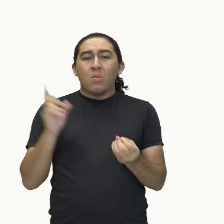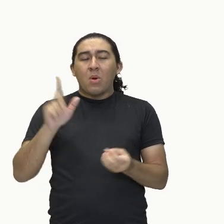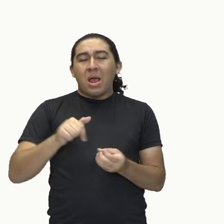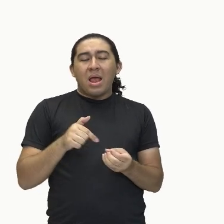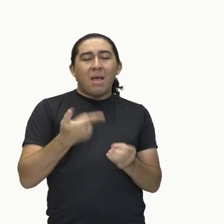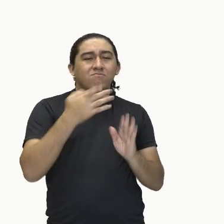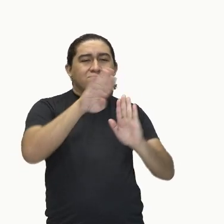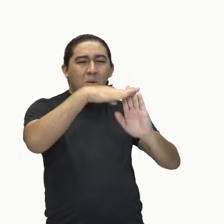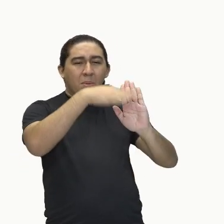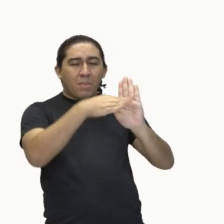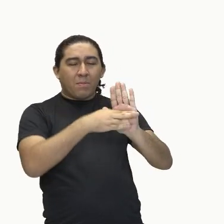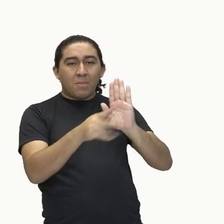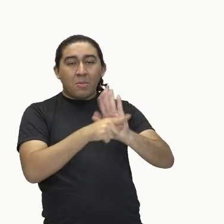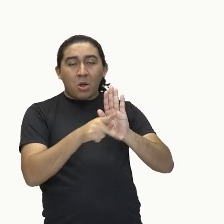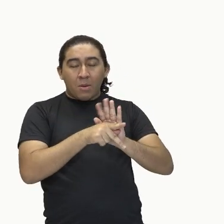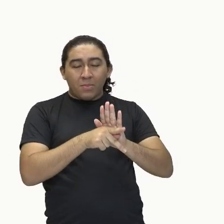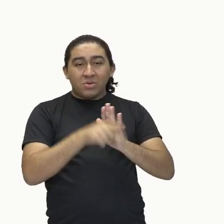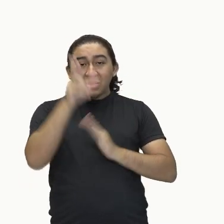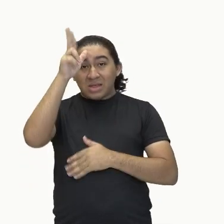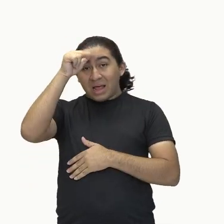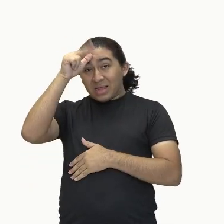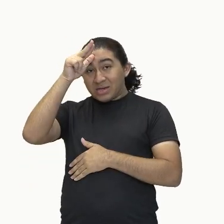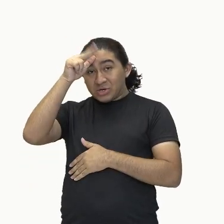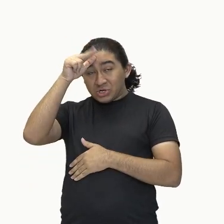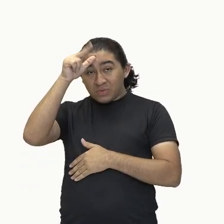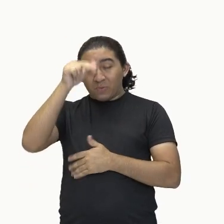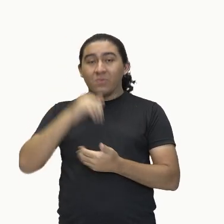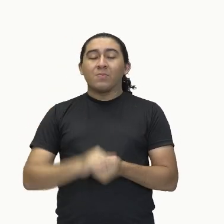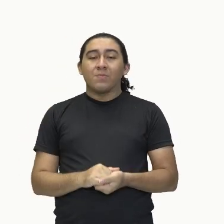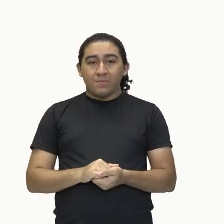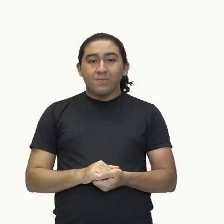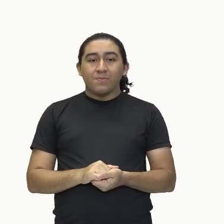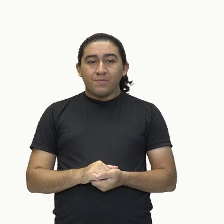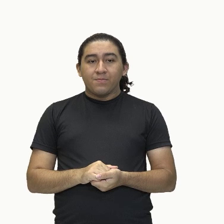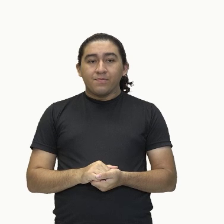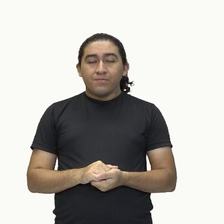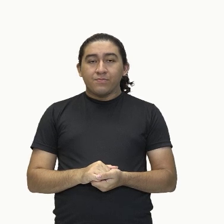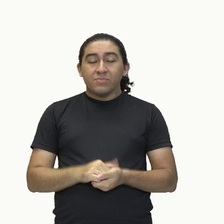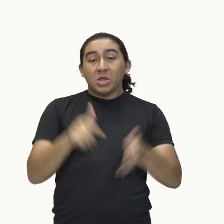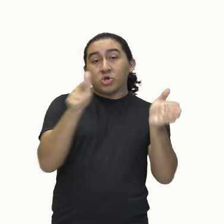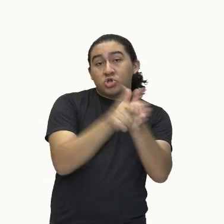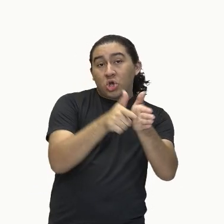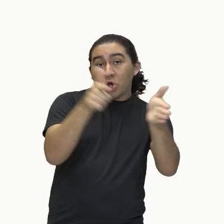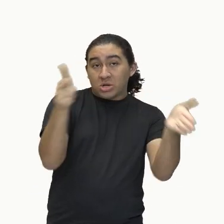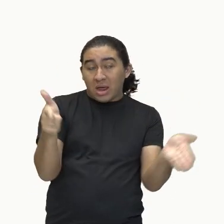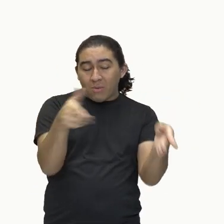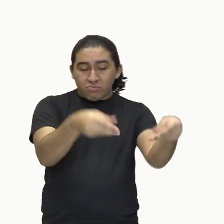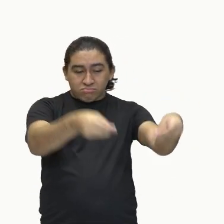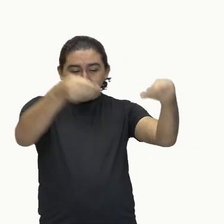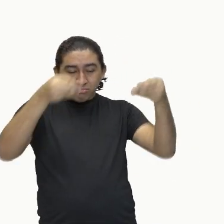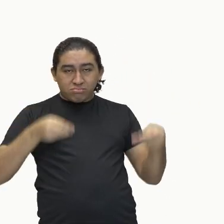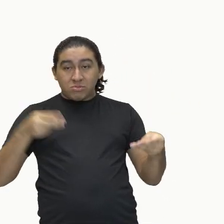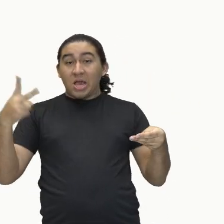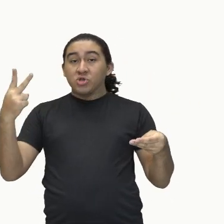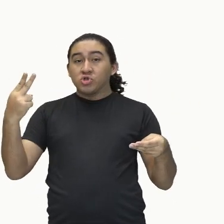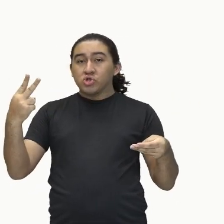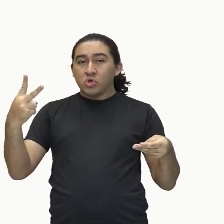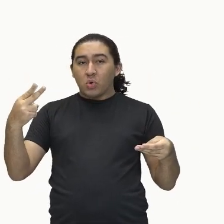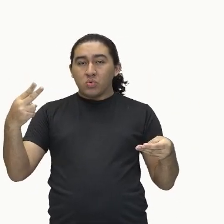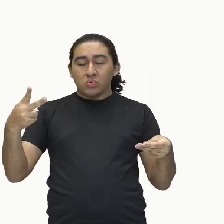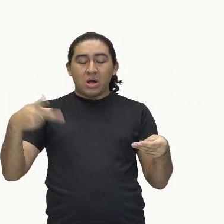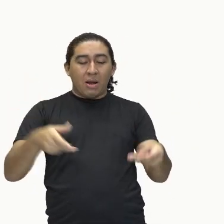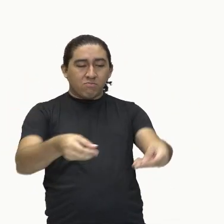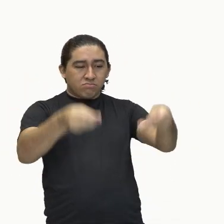Então leiam comigo. Receita de um poema dadaísta. Pegue um jornal, pegue uma tesoura, escolha